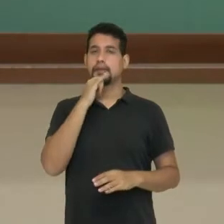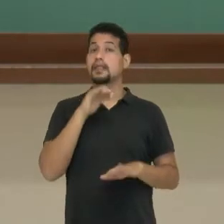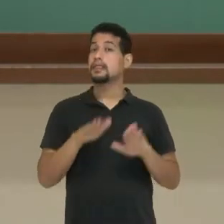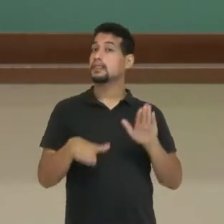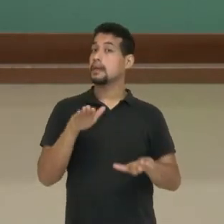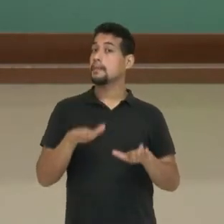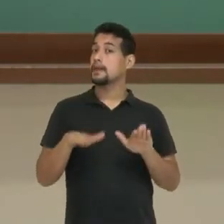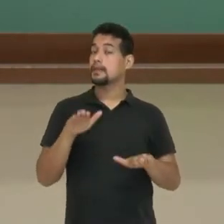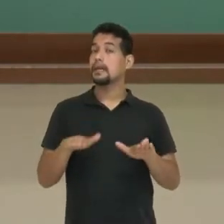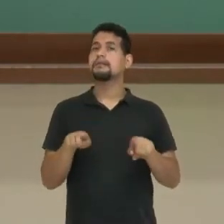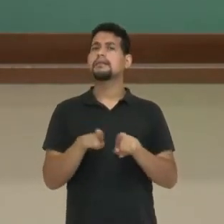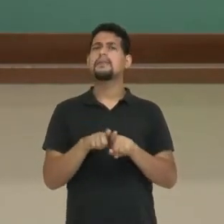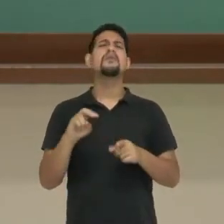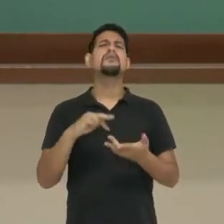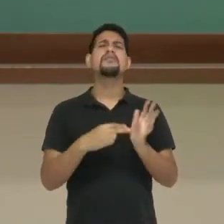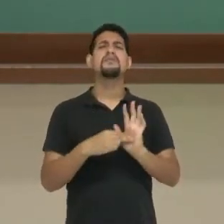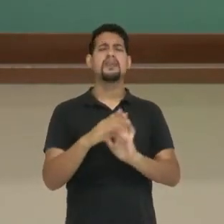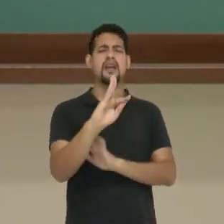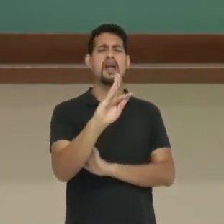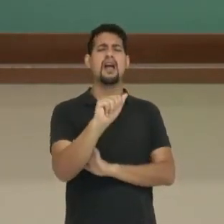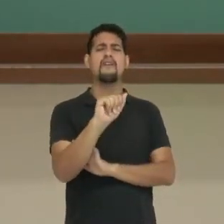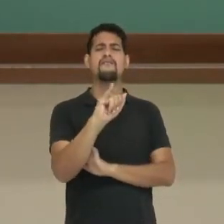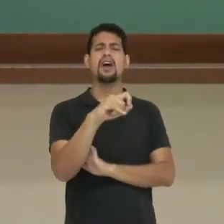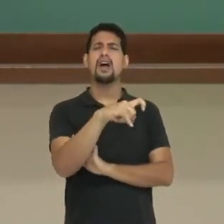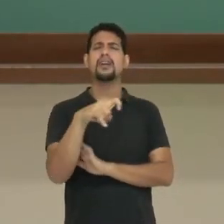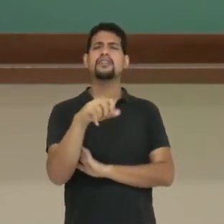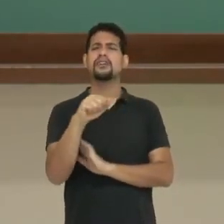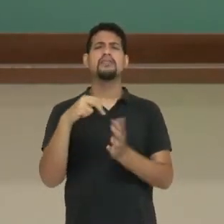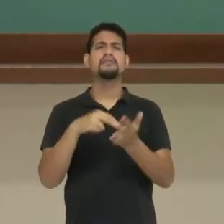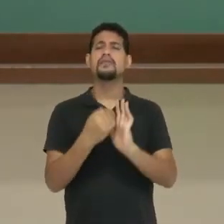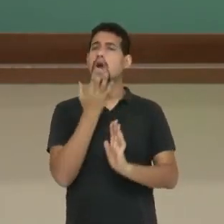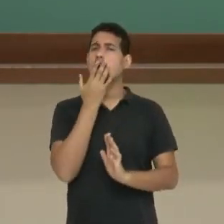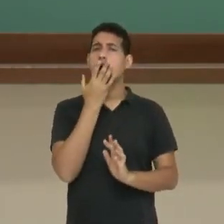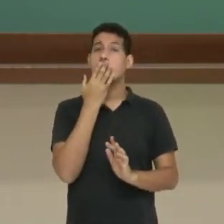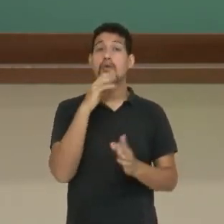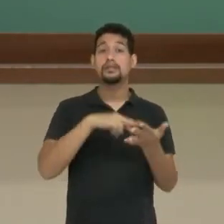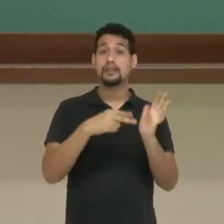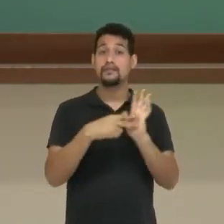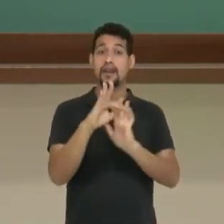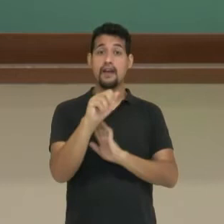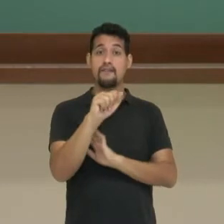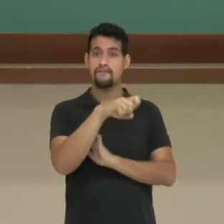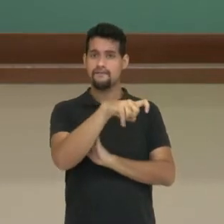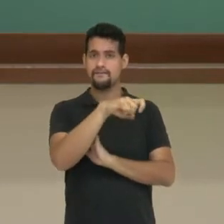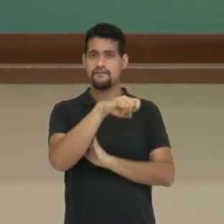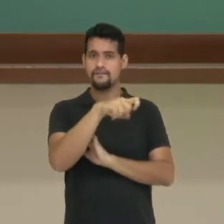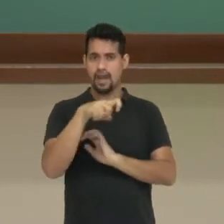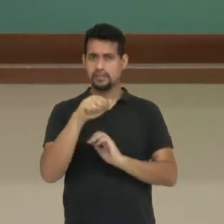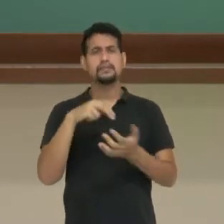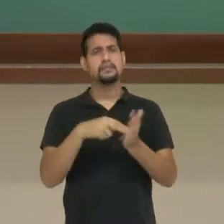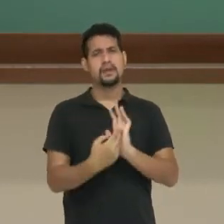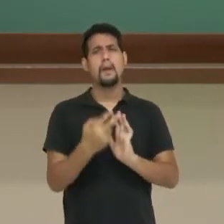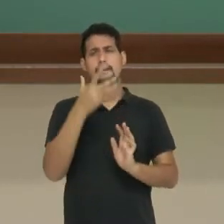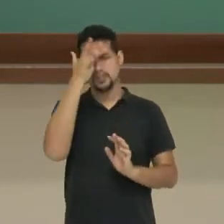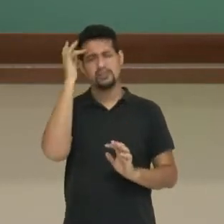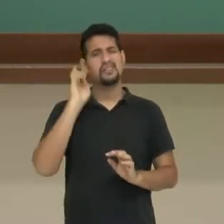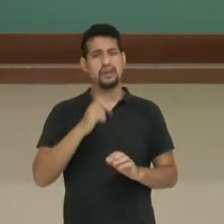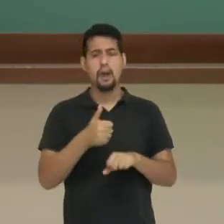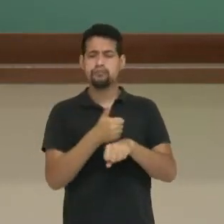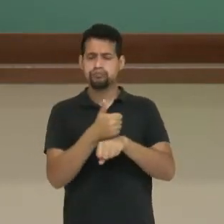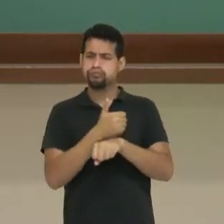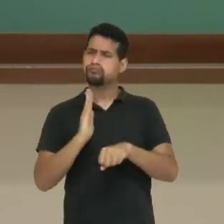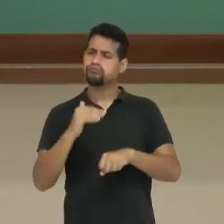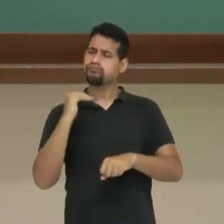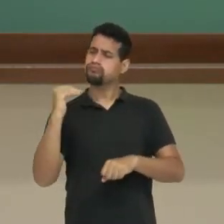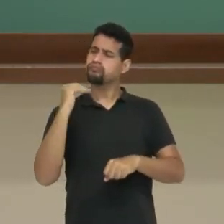da faixa, por que a faixa significa, né? A cor distinta significa graduação, a pessoa que treinou mais, que tem um nível